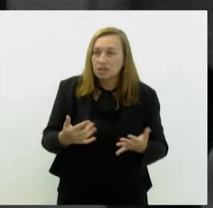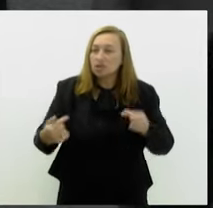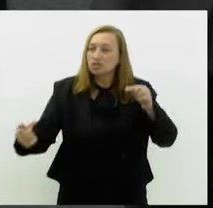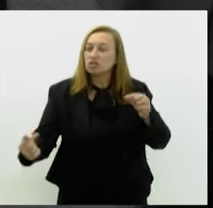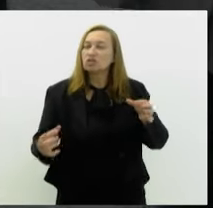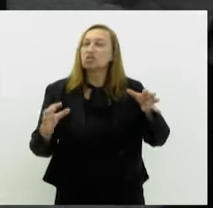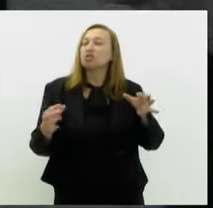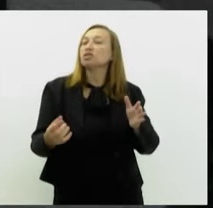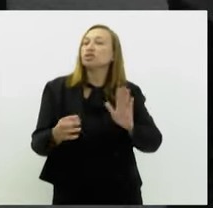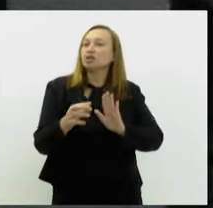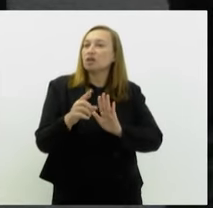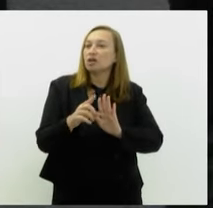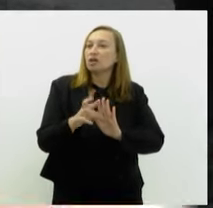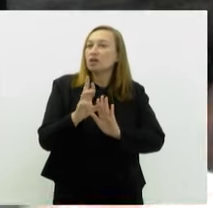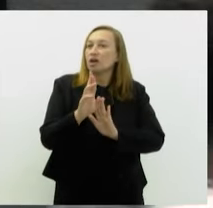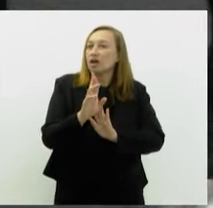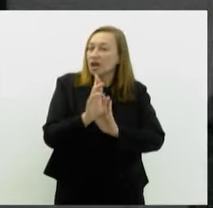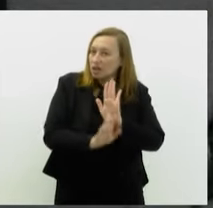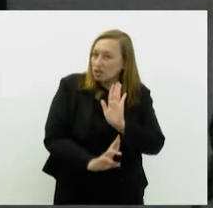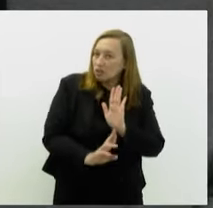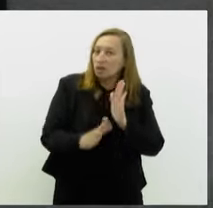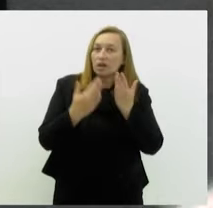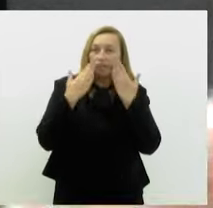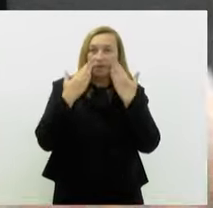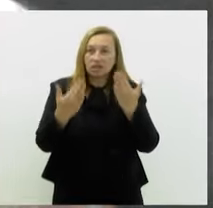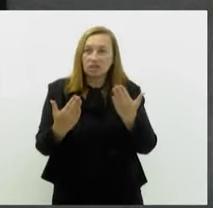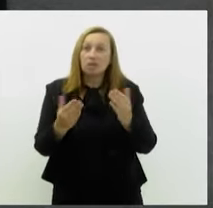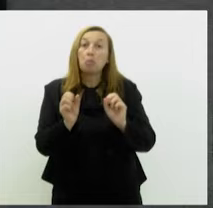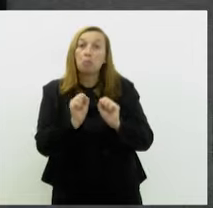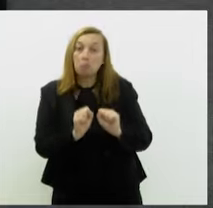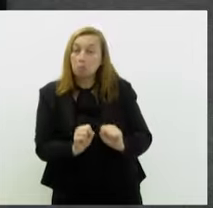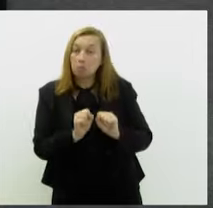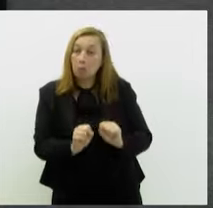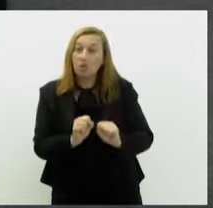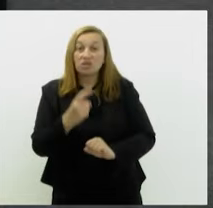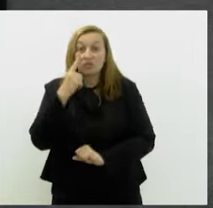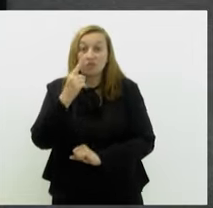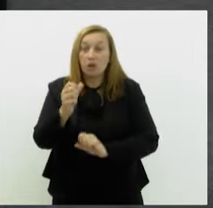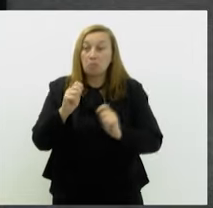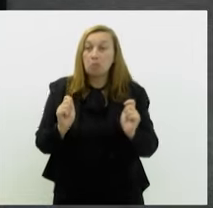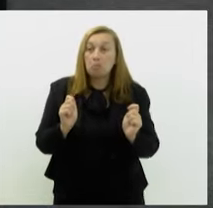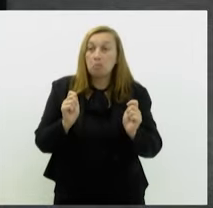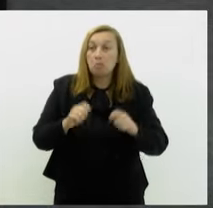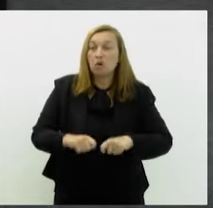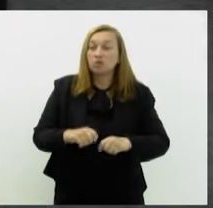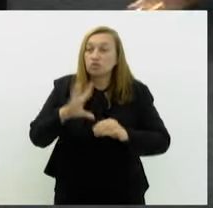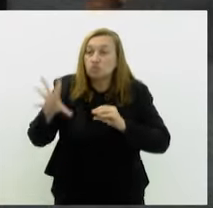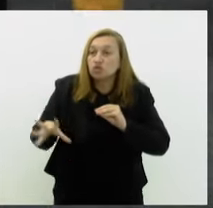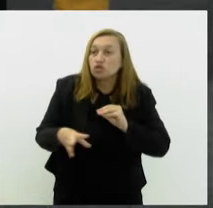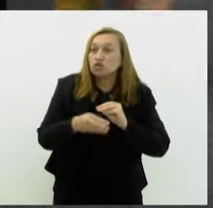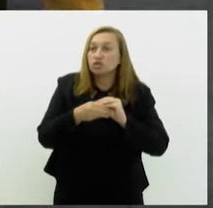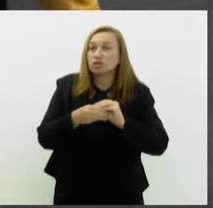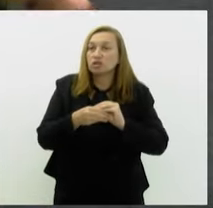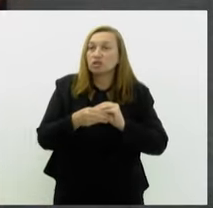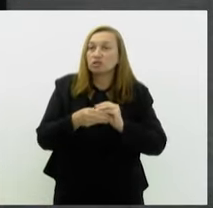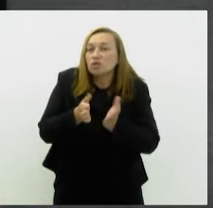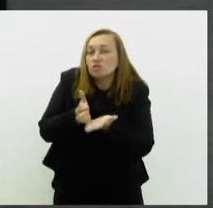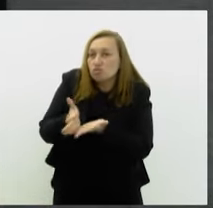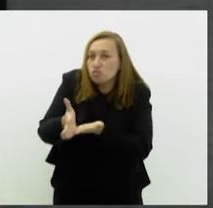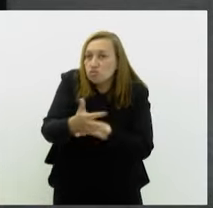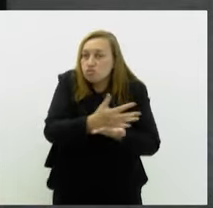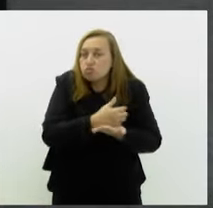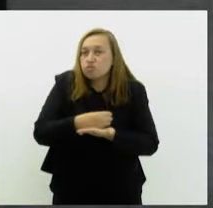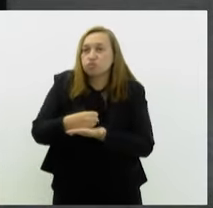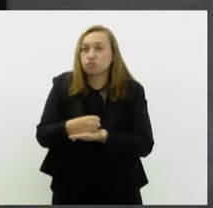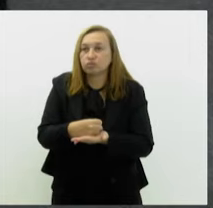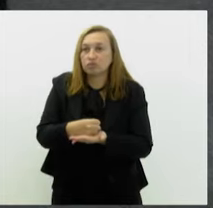com o relatório que ele me apresentava, pode apresentar um potencial de incremento na arrecadação,